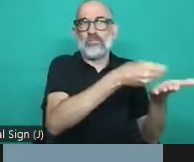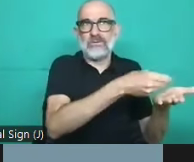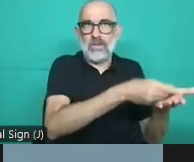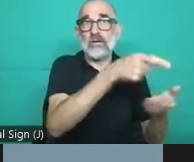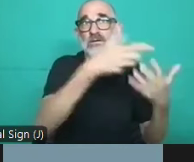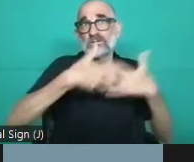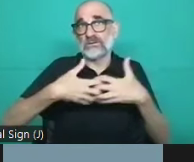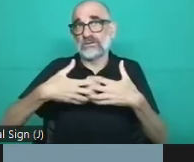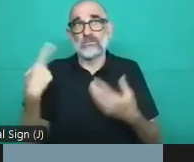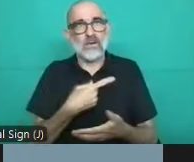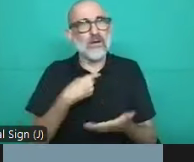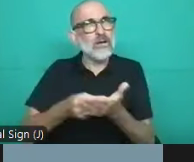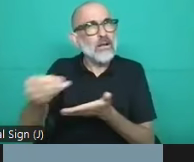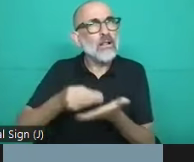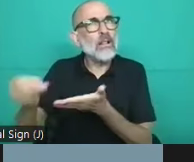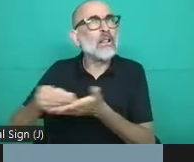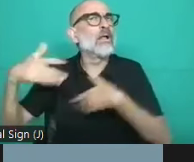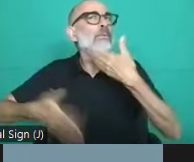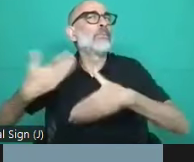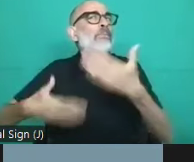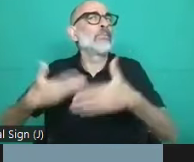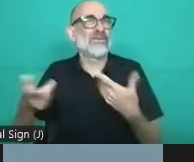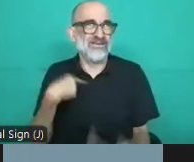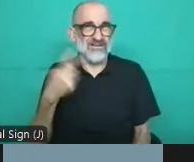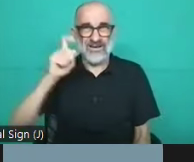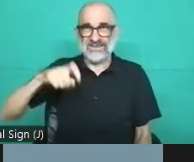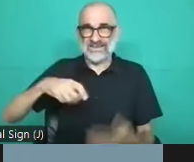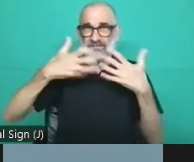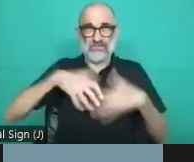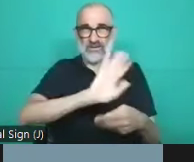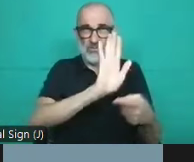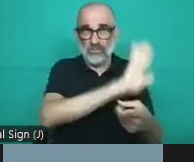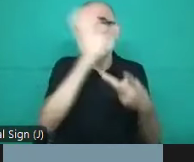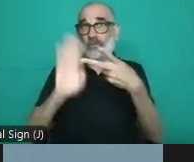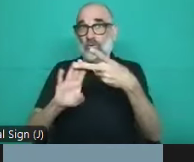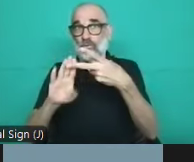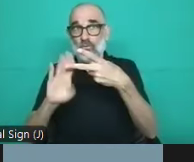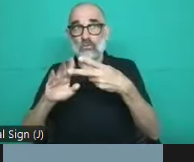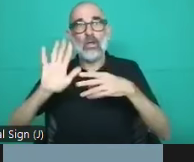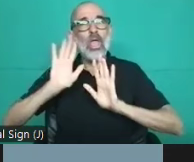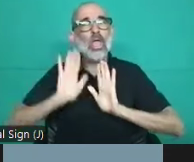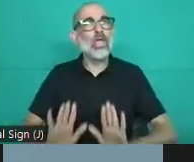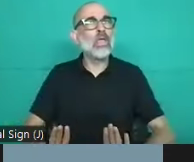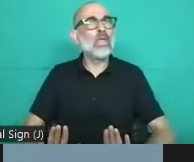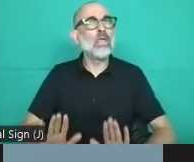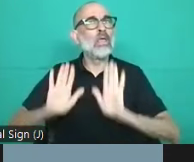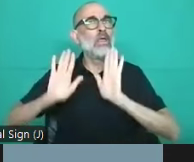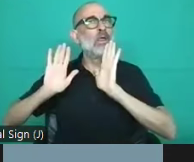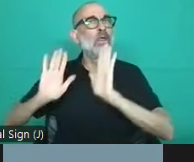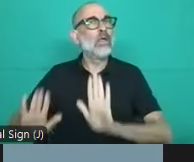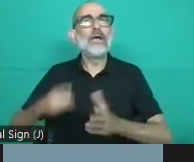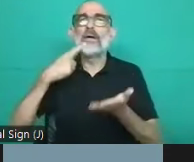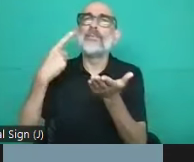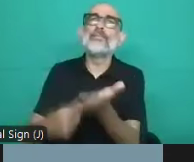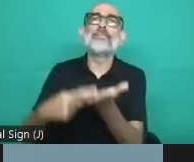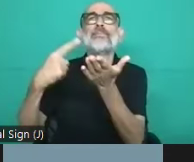razão para ter esse tipo de decisões. Muitas vezes no atual